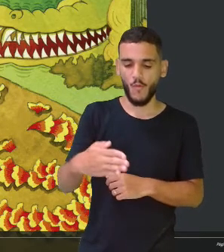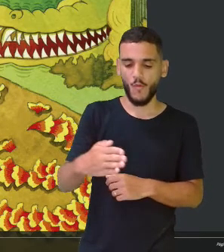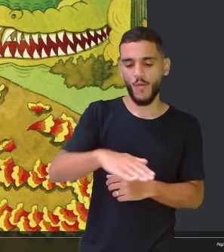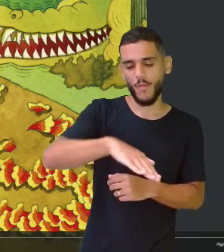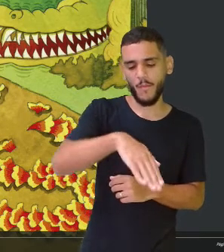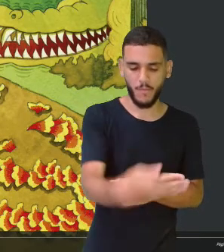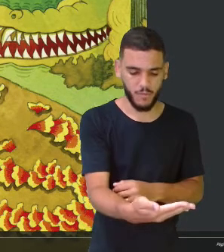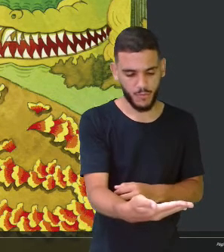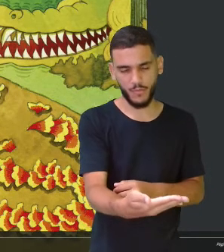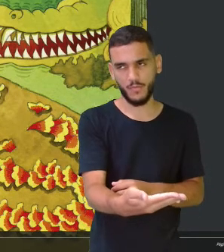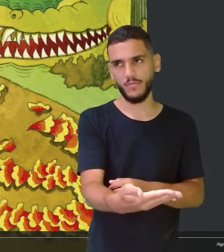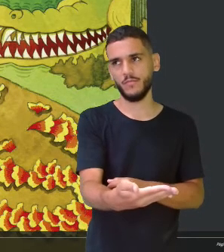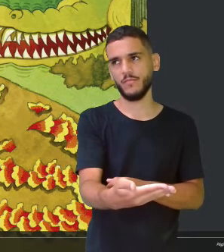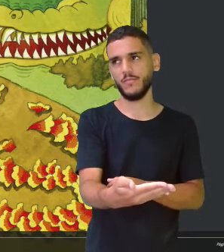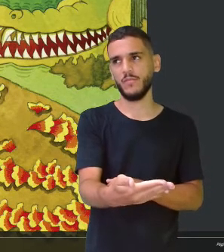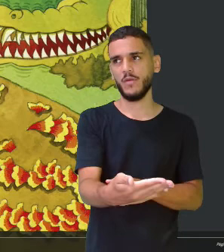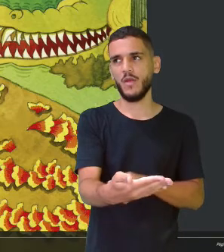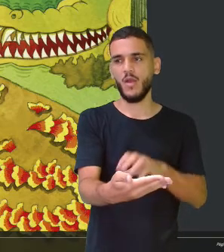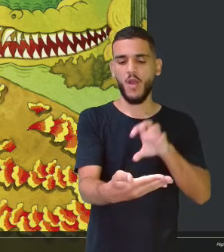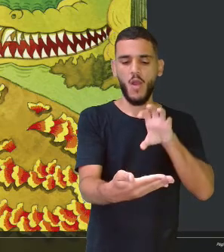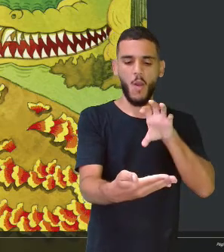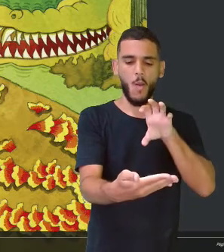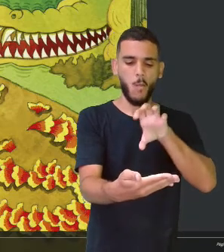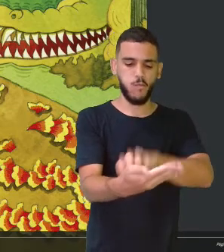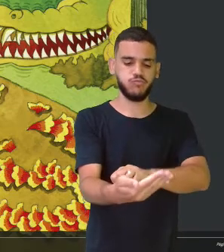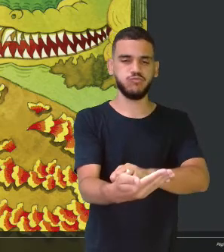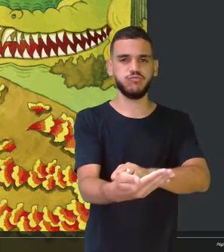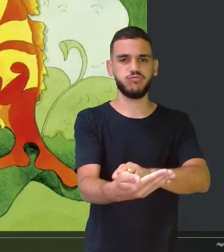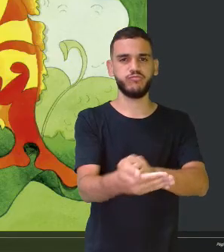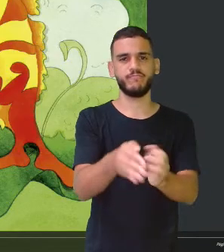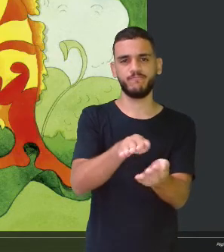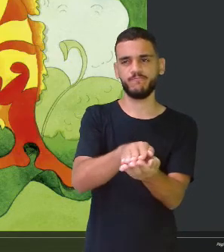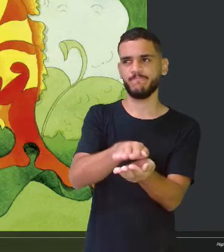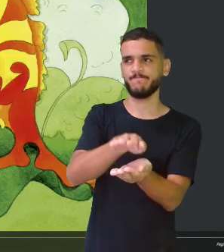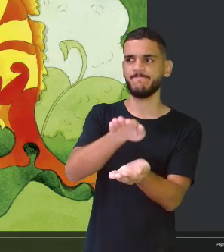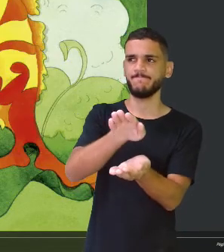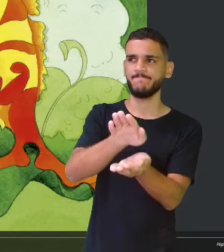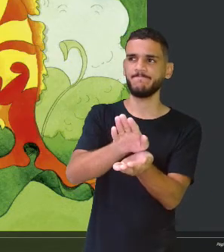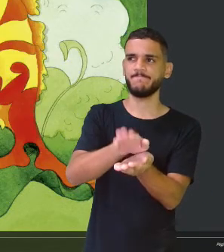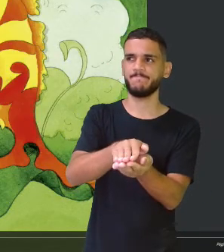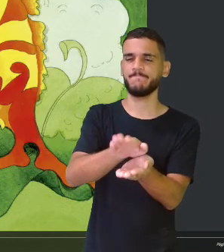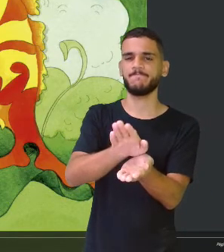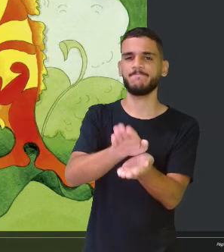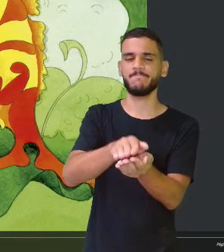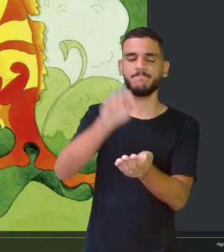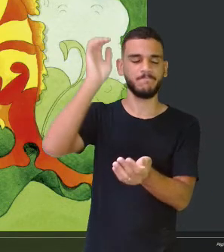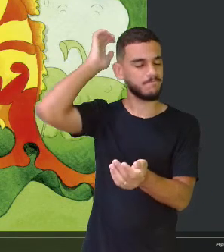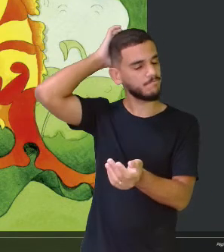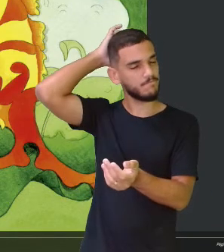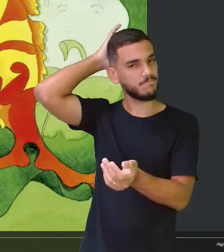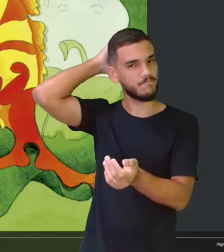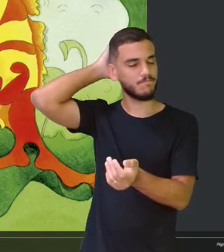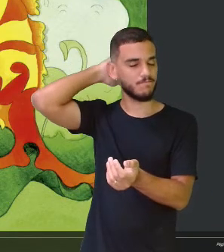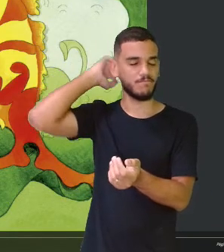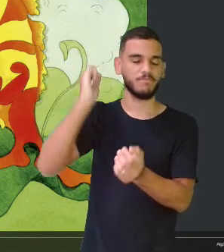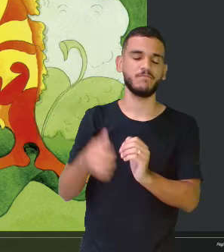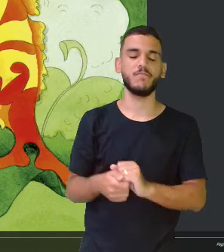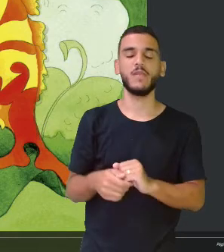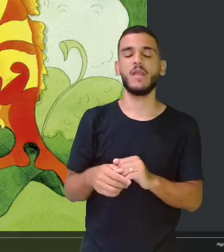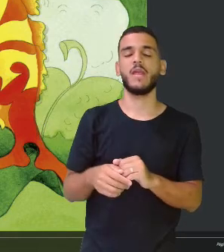escarrapachado e perdeu o ão, que rolou pelo barranco. Eita! Caído no chão,